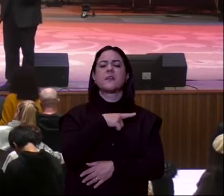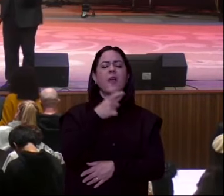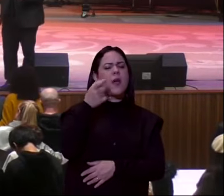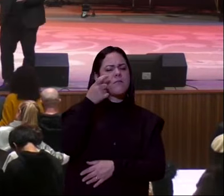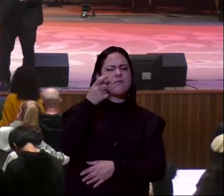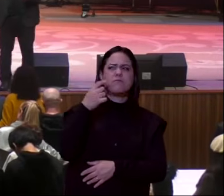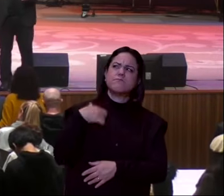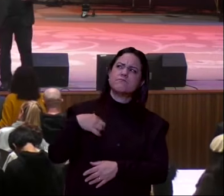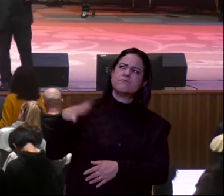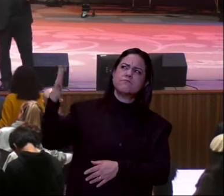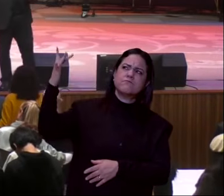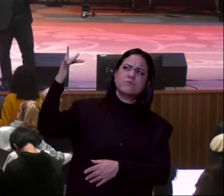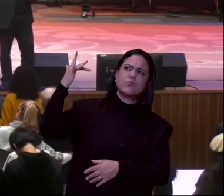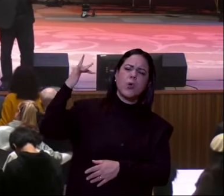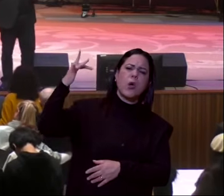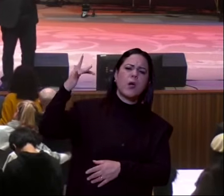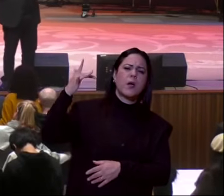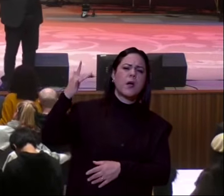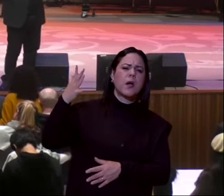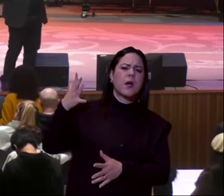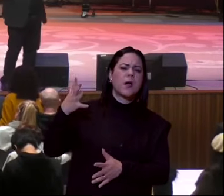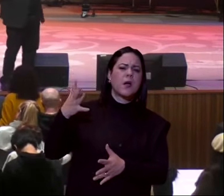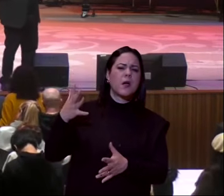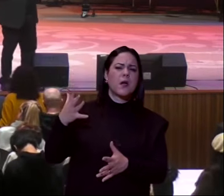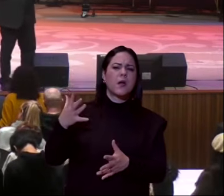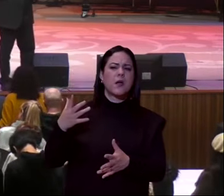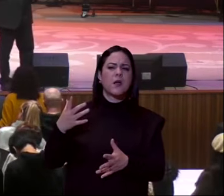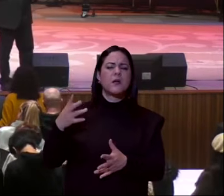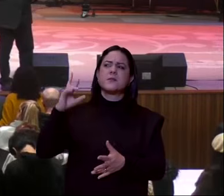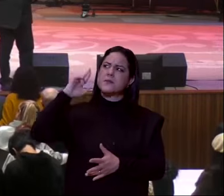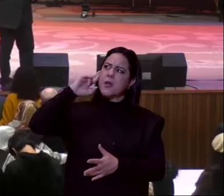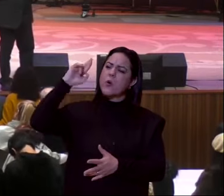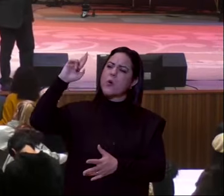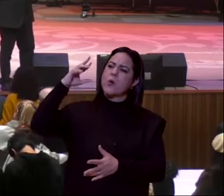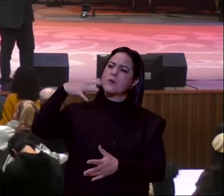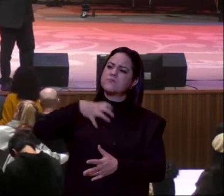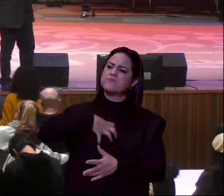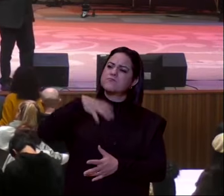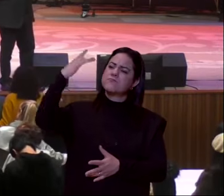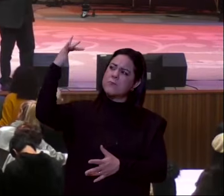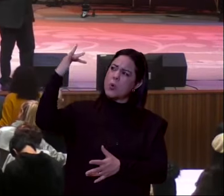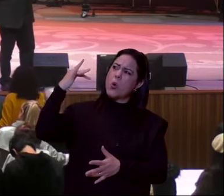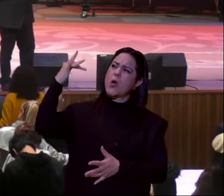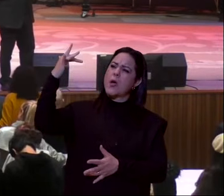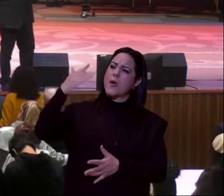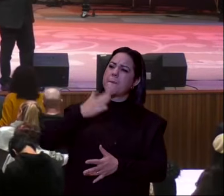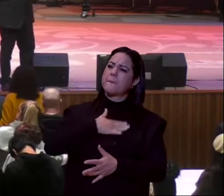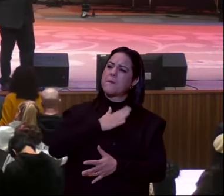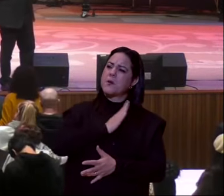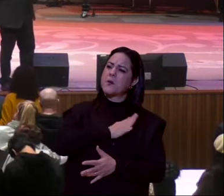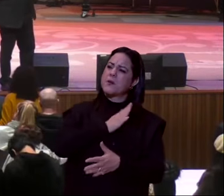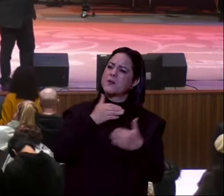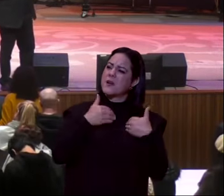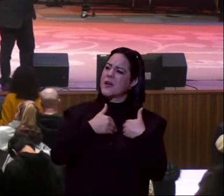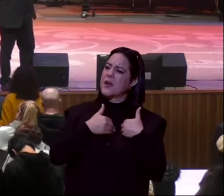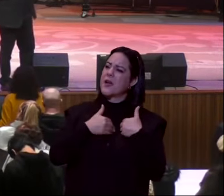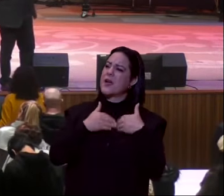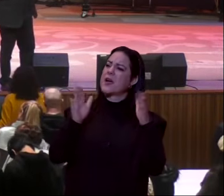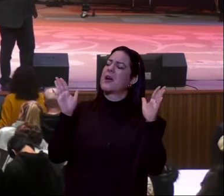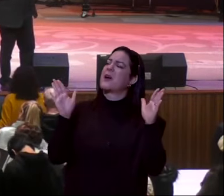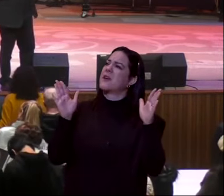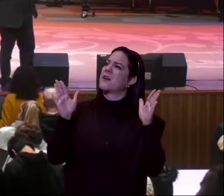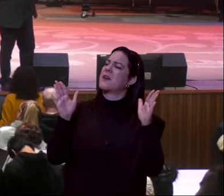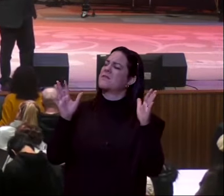ouvido? Responde à voz do Senhor. Diz: Senhor, eu ouvi a tua voz, eu estou abrindo o meu coração, entra